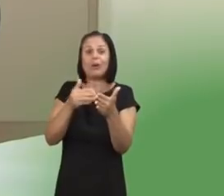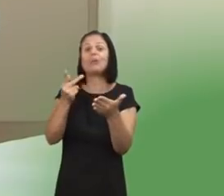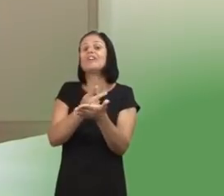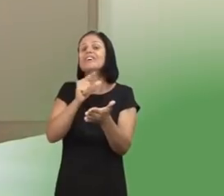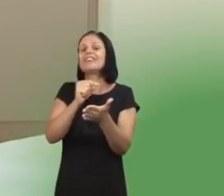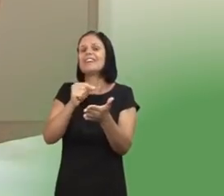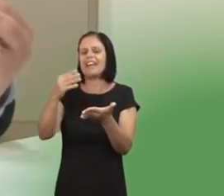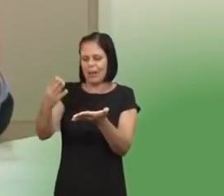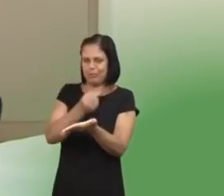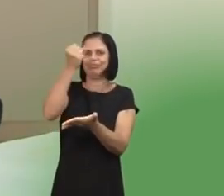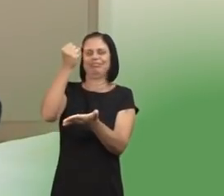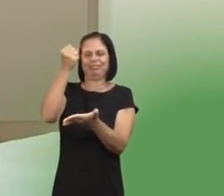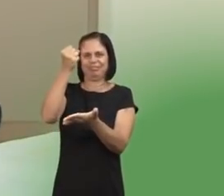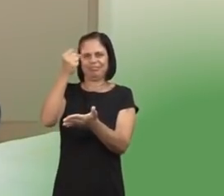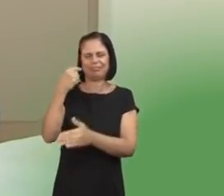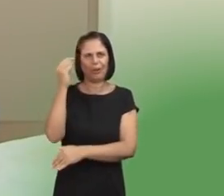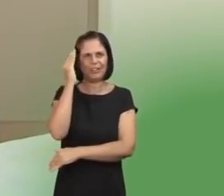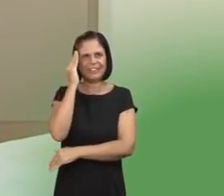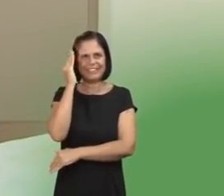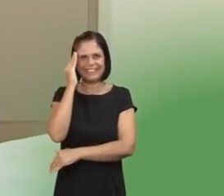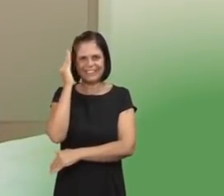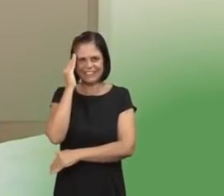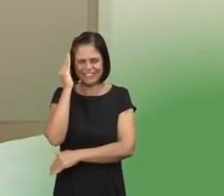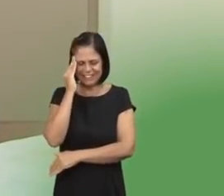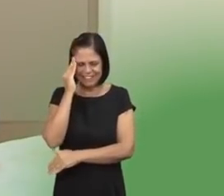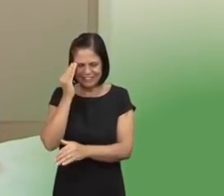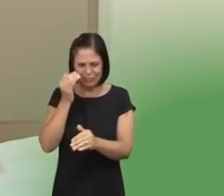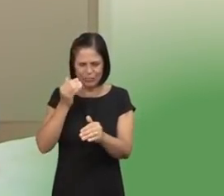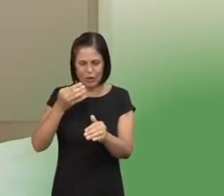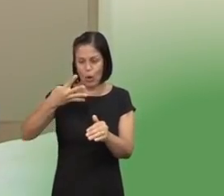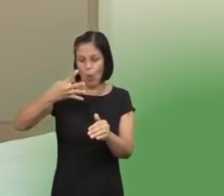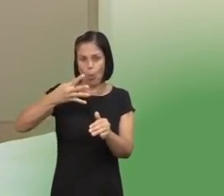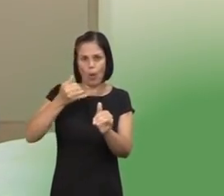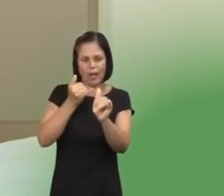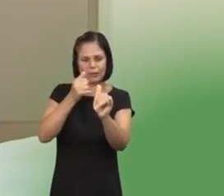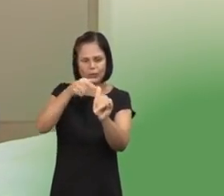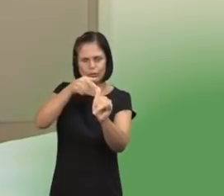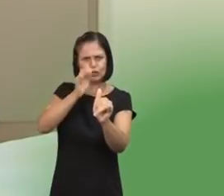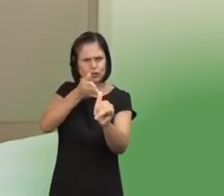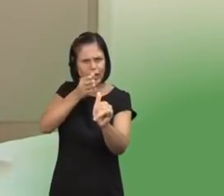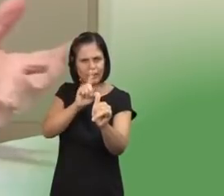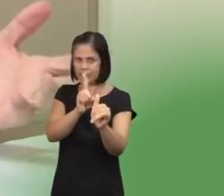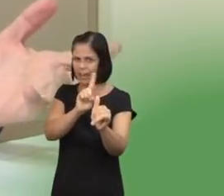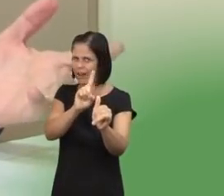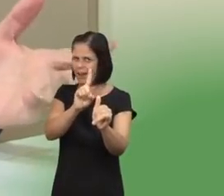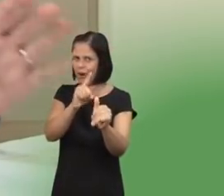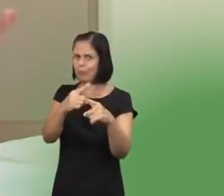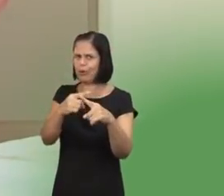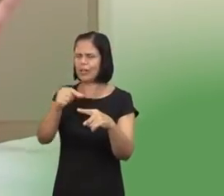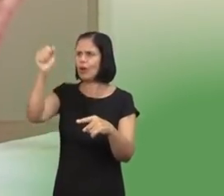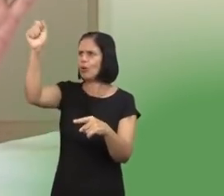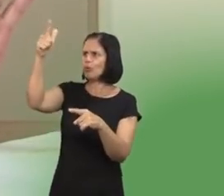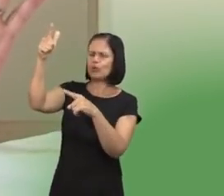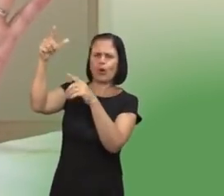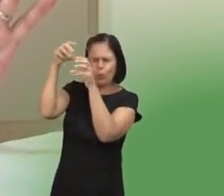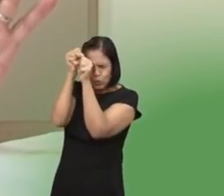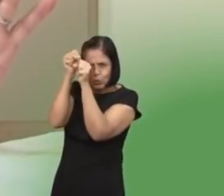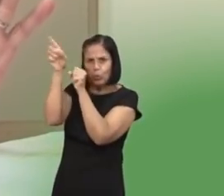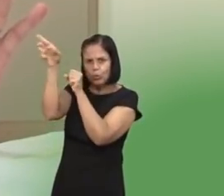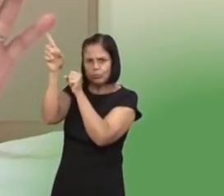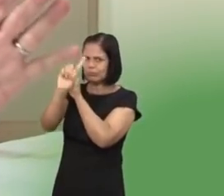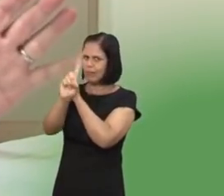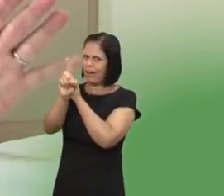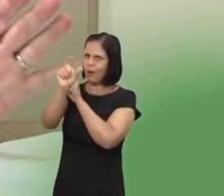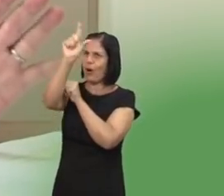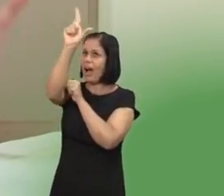arrebatada. Então nós entendemos o quê? Que essa 4ª trombeta, ela ainda não tocou. Por que não tocou? Porque o sol está aí